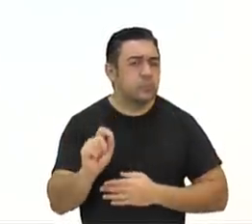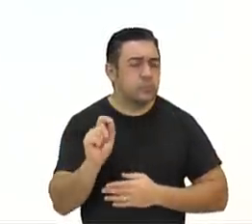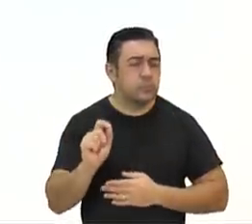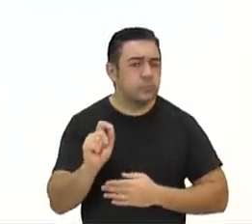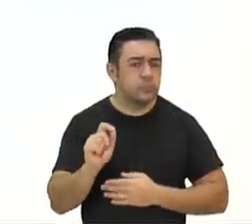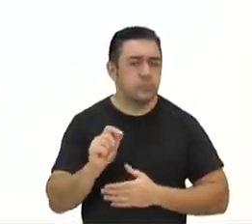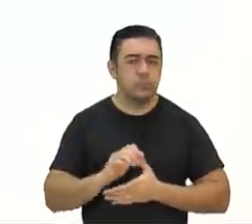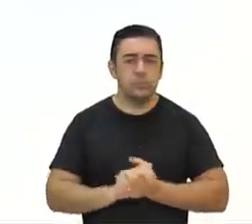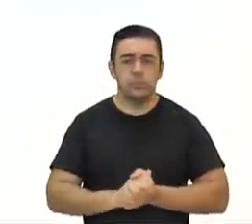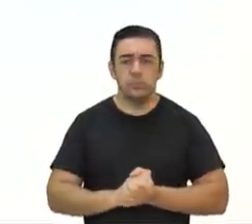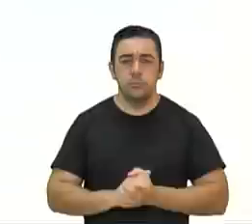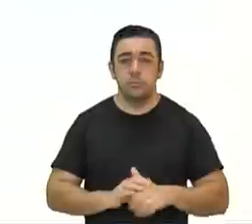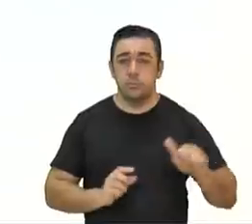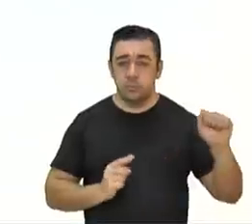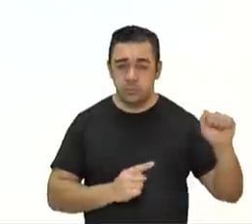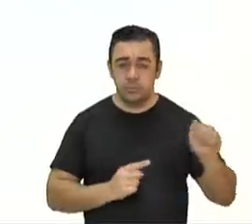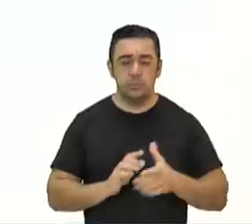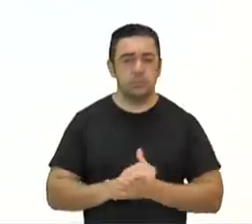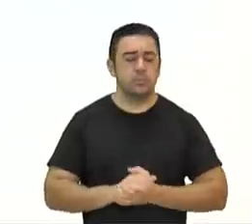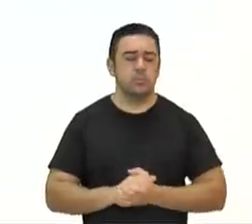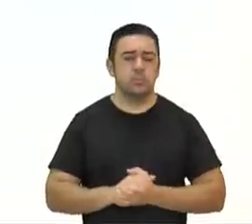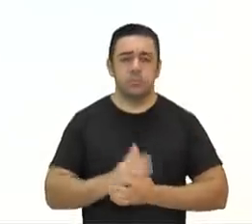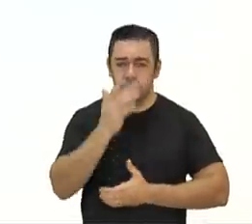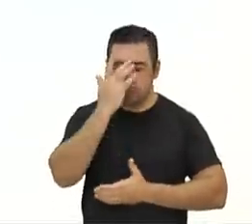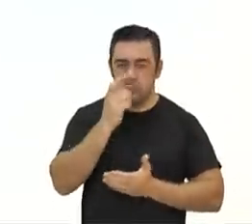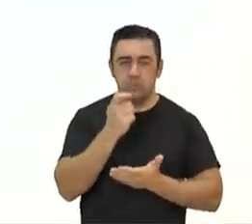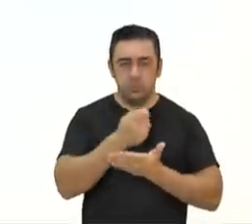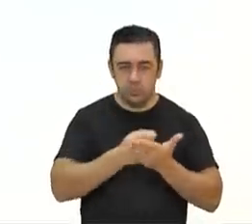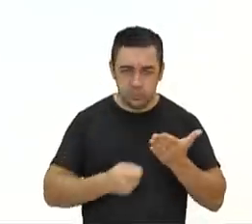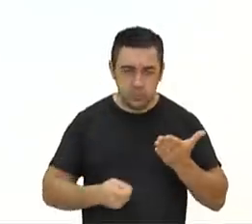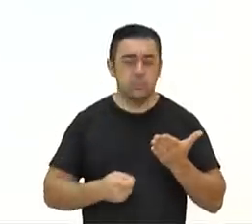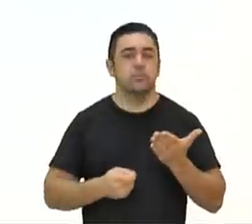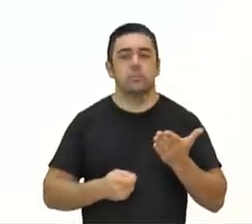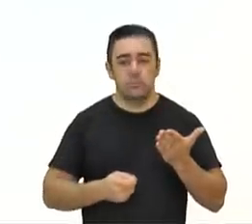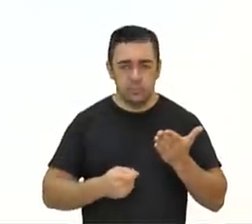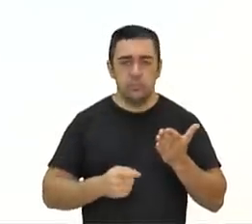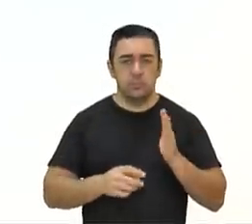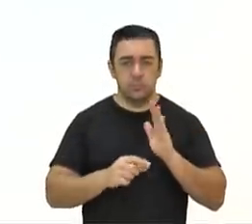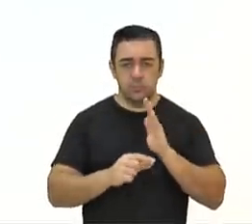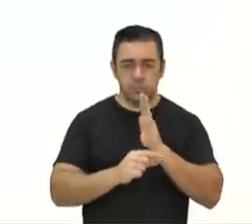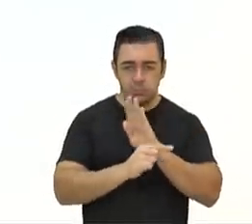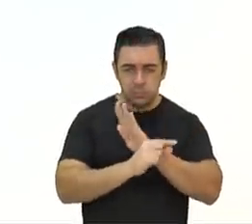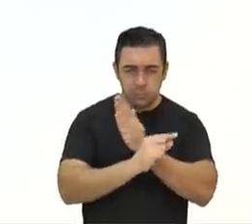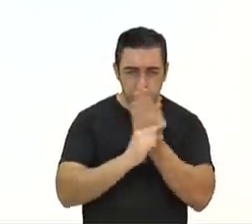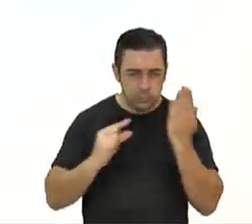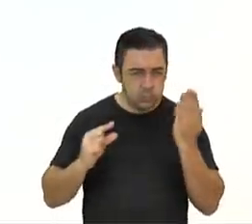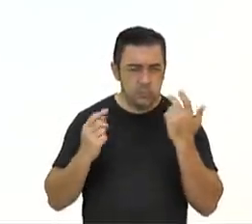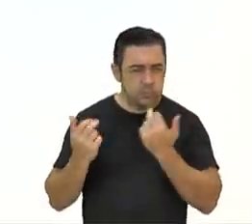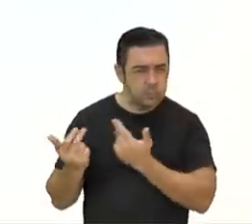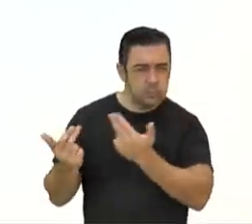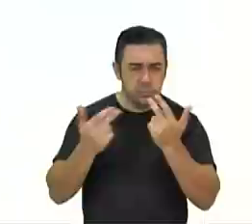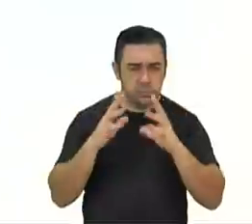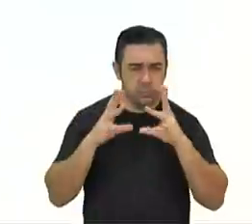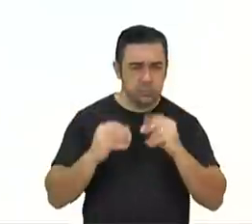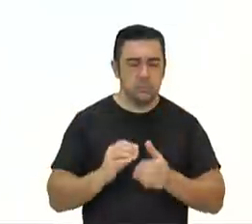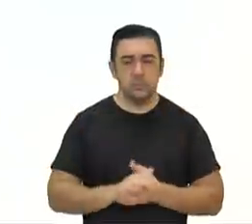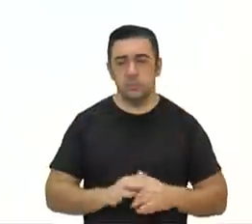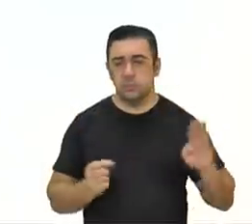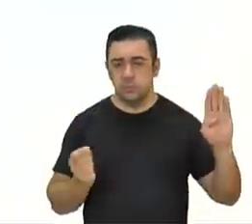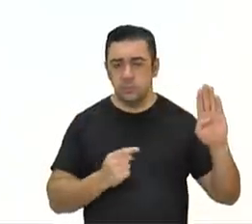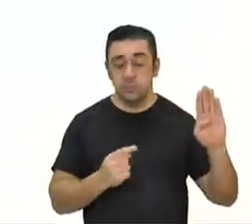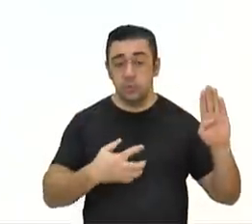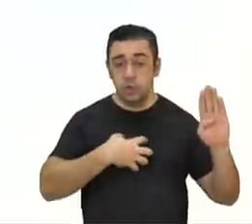alternativa. A. A forma como o escritor escreve seus textos literários é igual para todos? B. O estilo